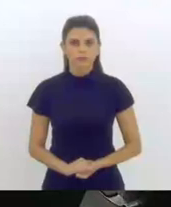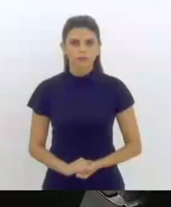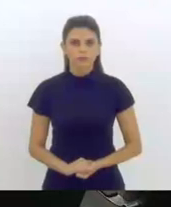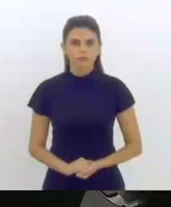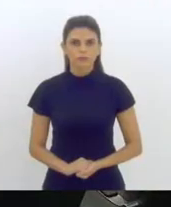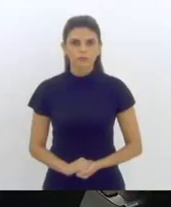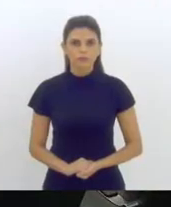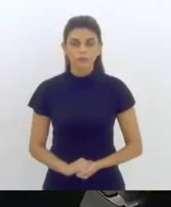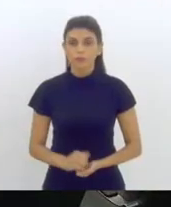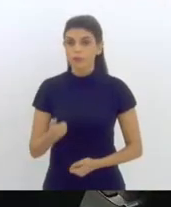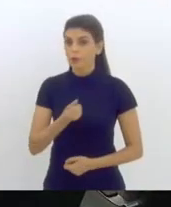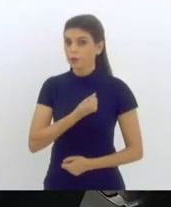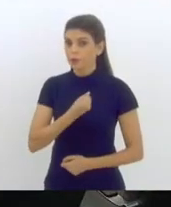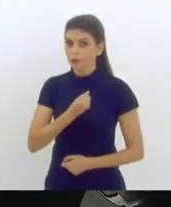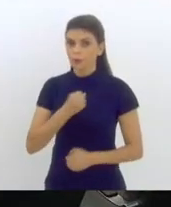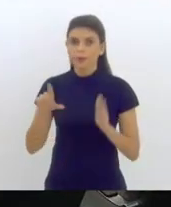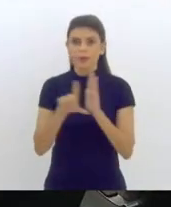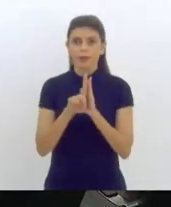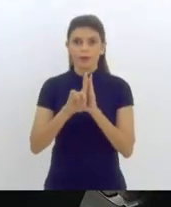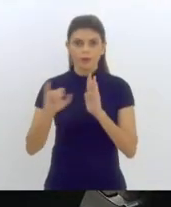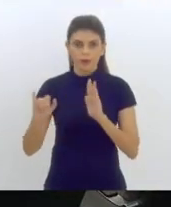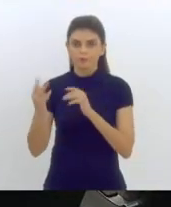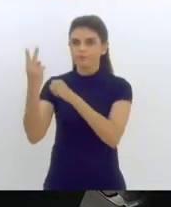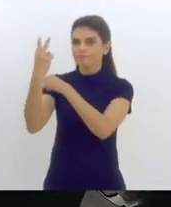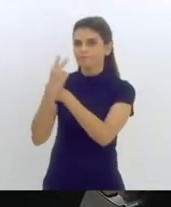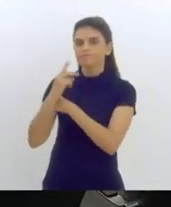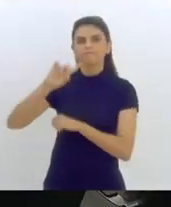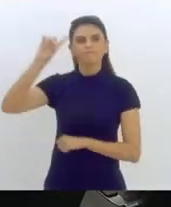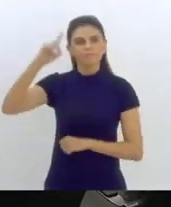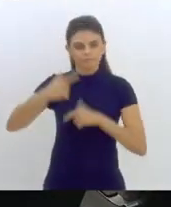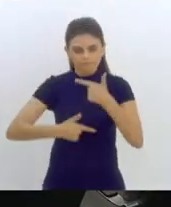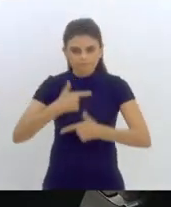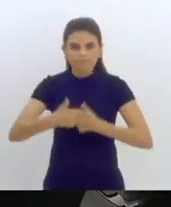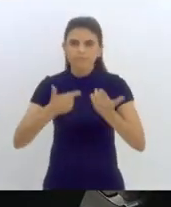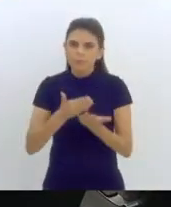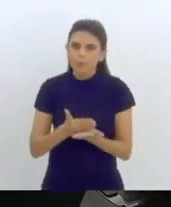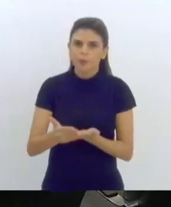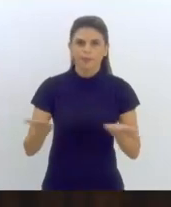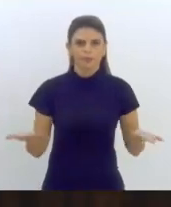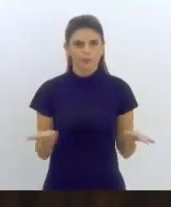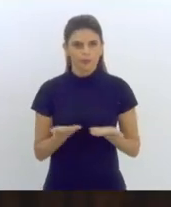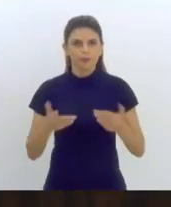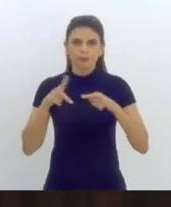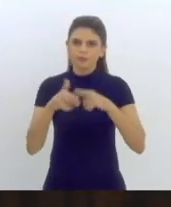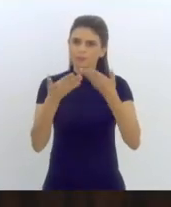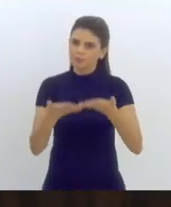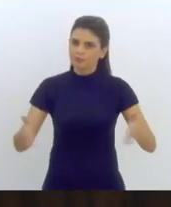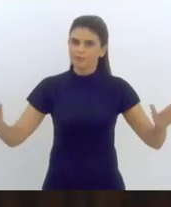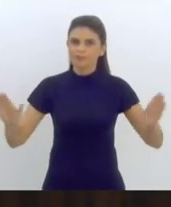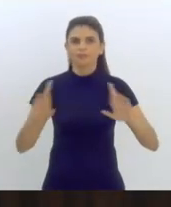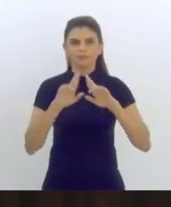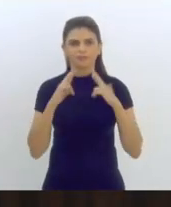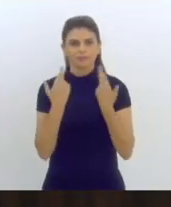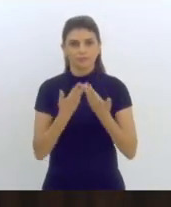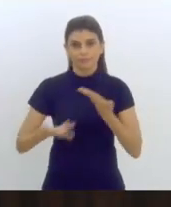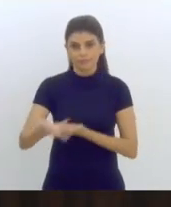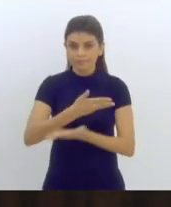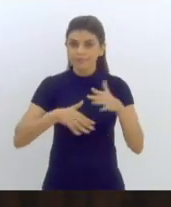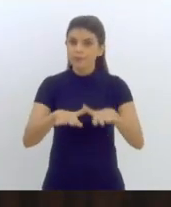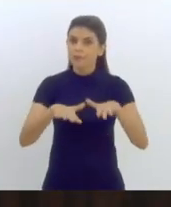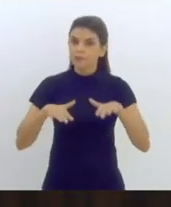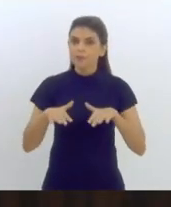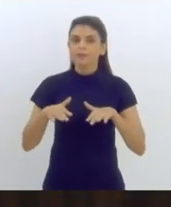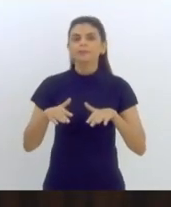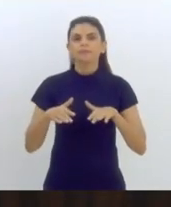Havendo o número legal e sob a proteção de Deus, iniciamos os nossos trabalhos. Está aberta a sessão. A presidência